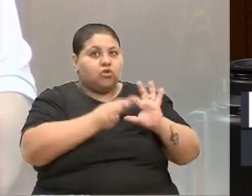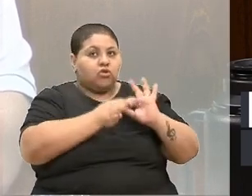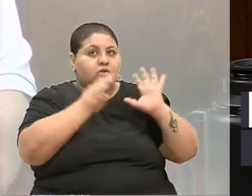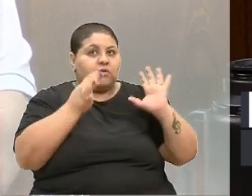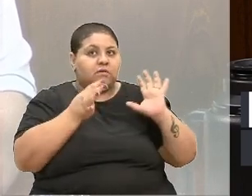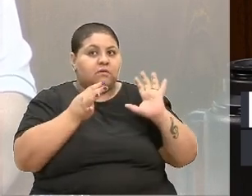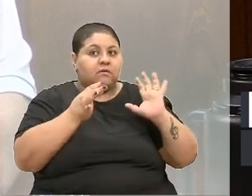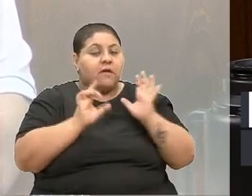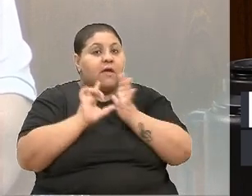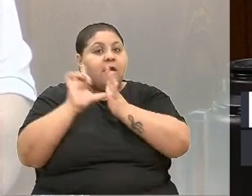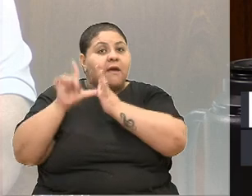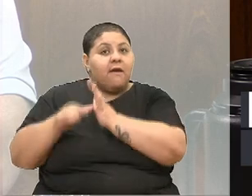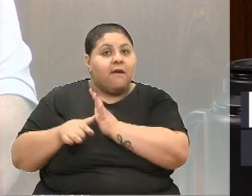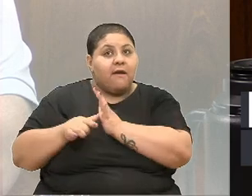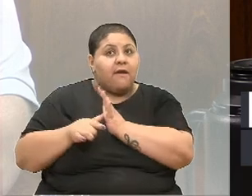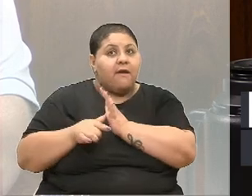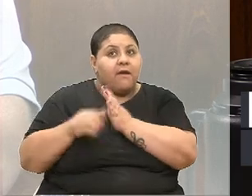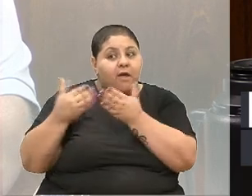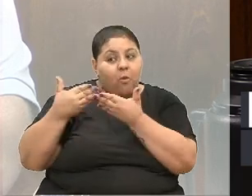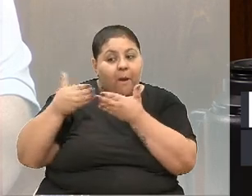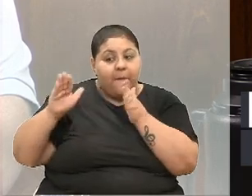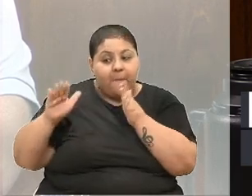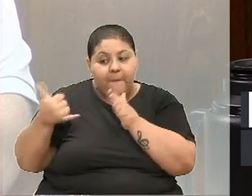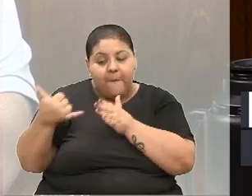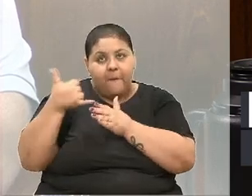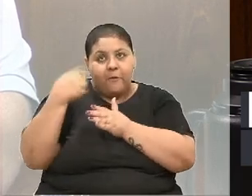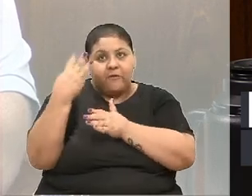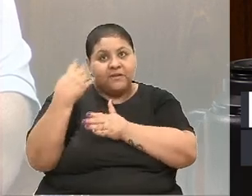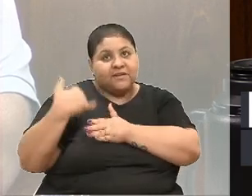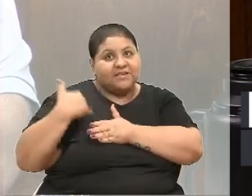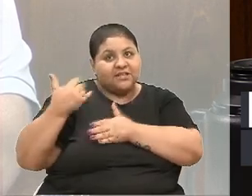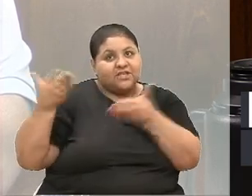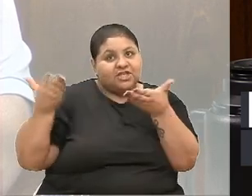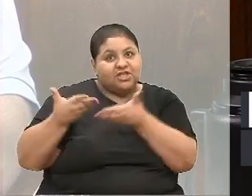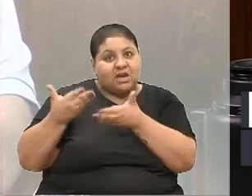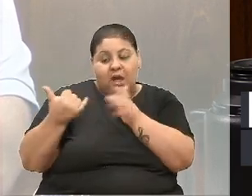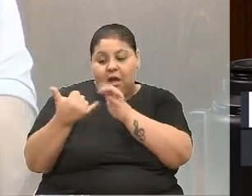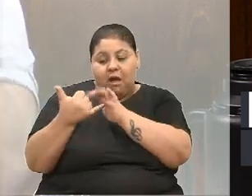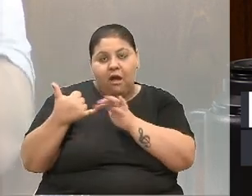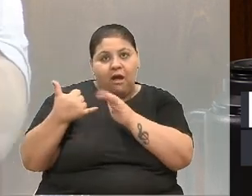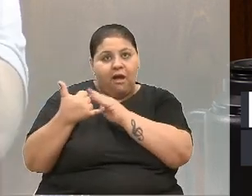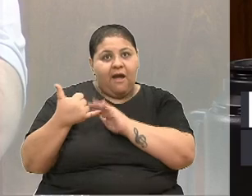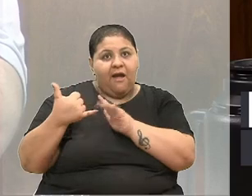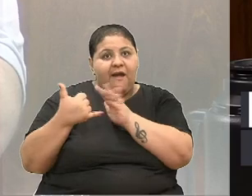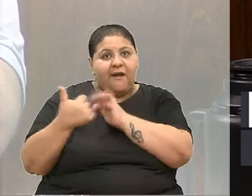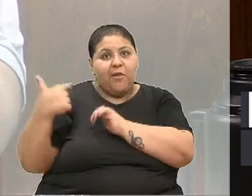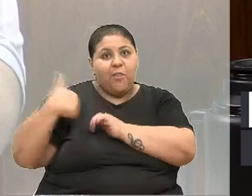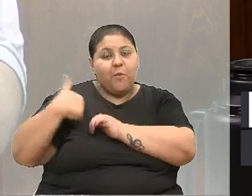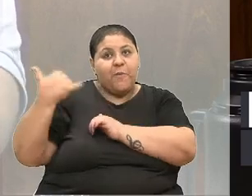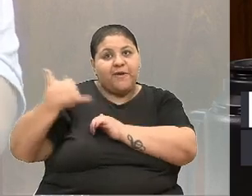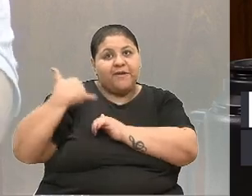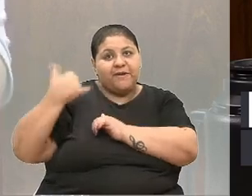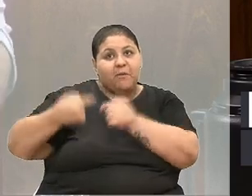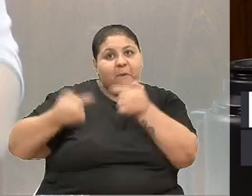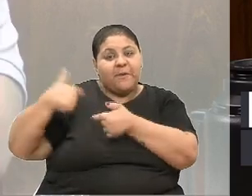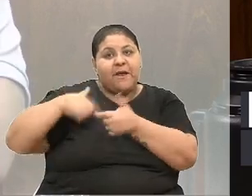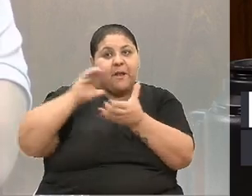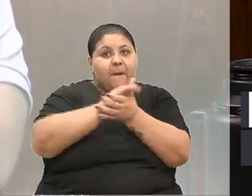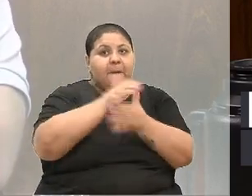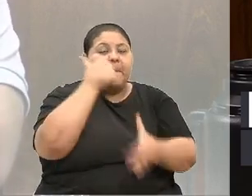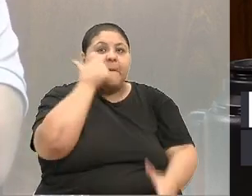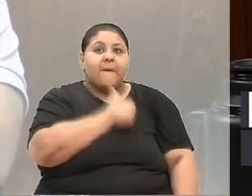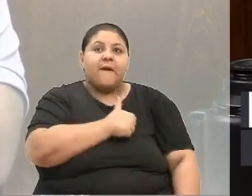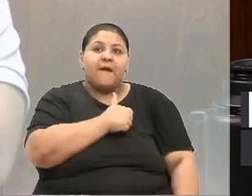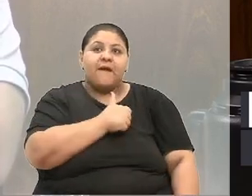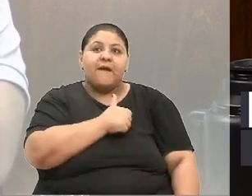pelas tantas, eu abri, ele com 3 anos já mexe, e há uma briga nossa lá em casa também da Fran, porque se ele pegar o celular, e aí ele